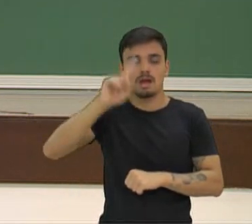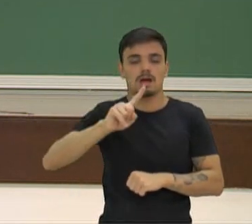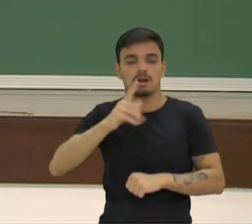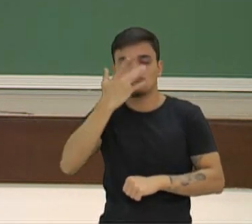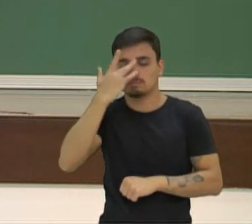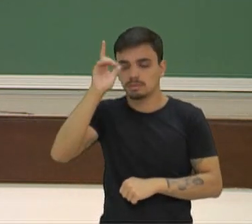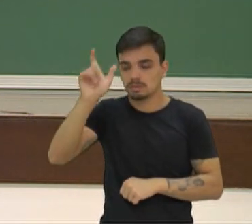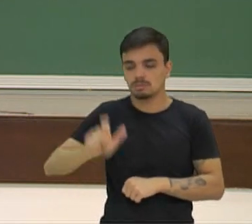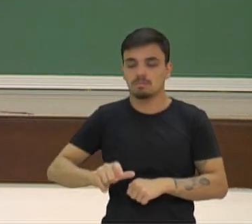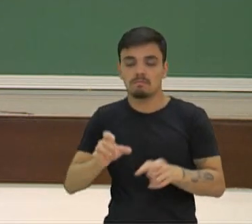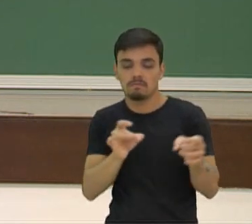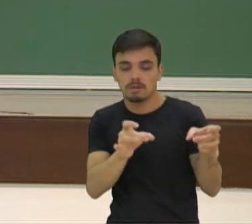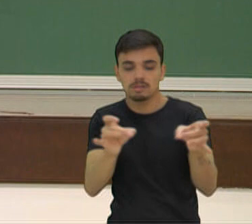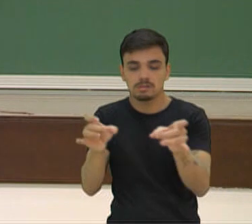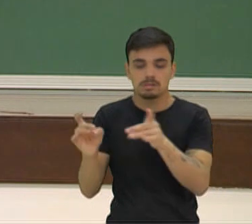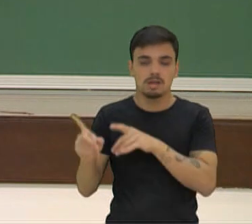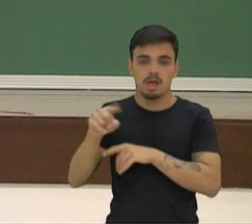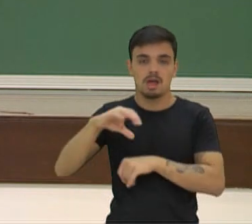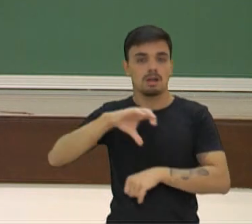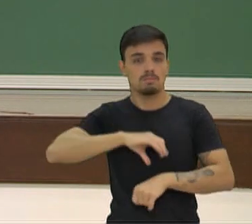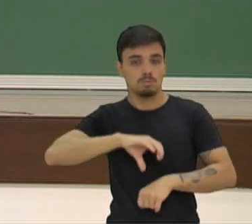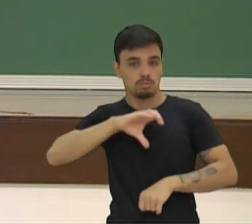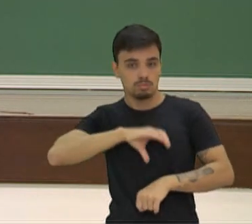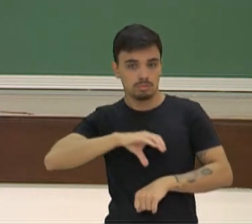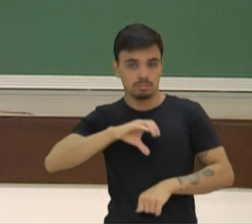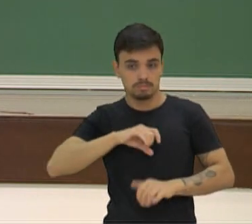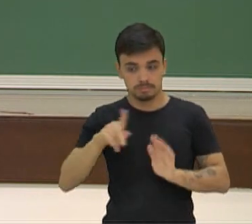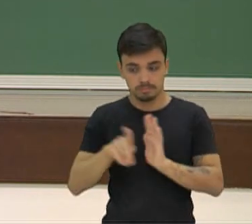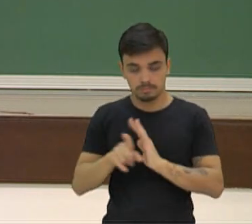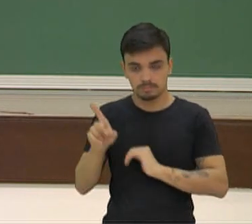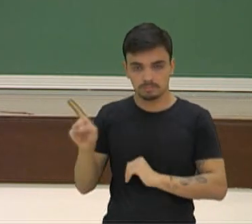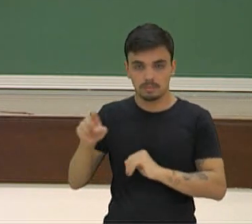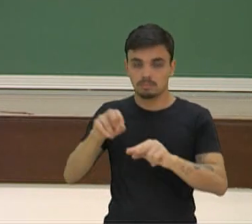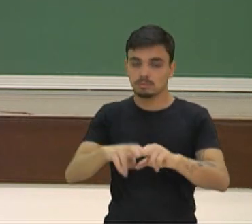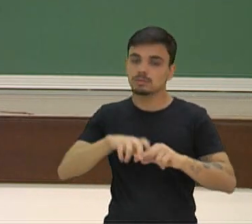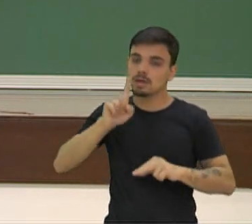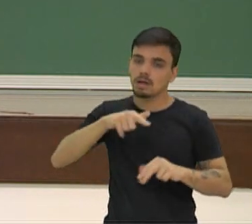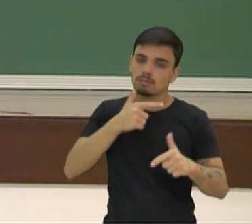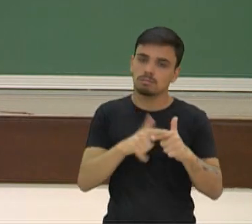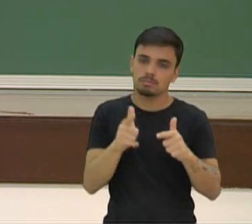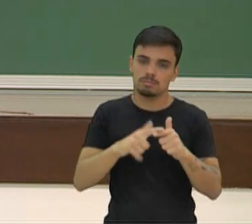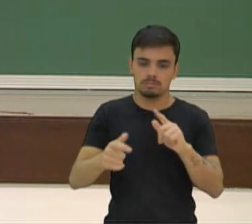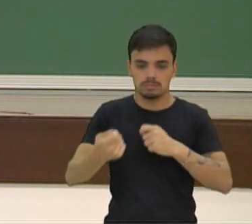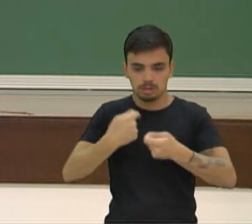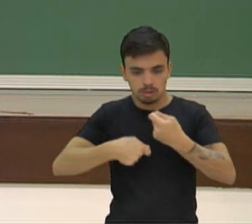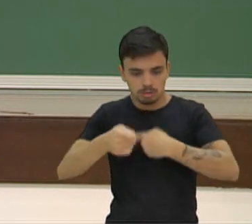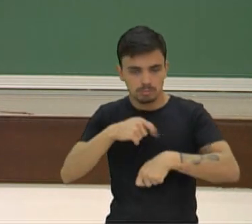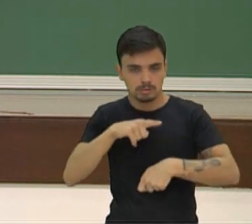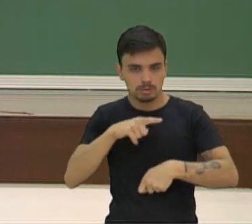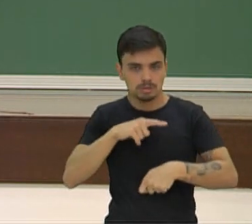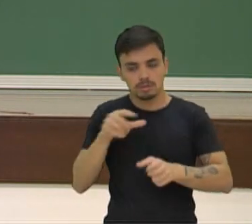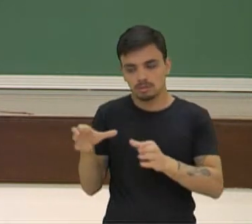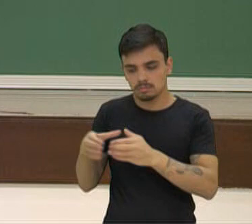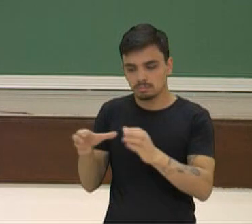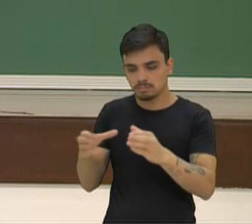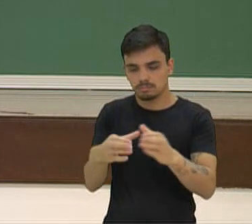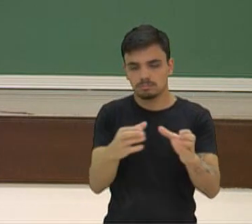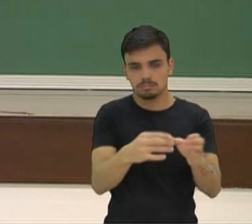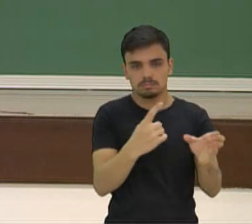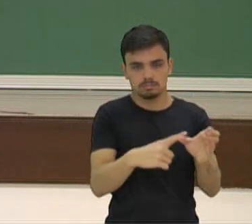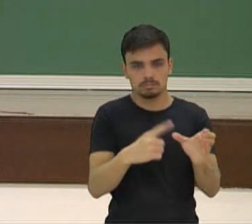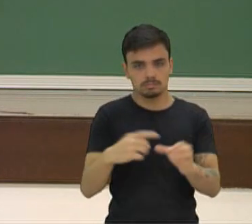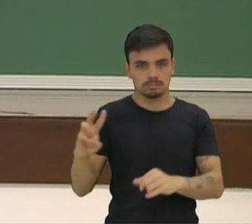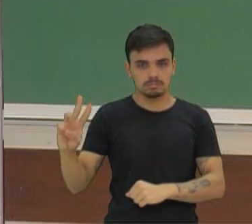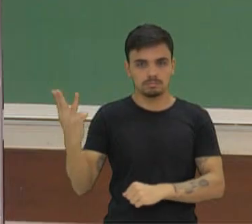de origem portuguesa, os comerciantes portugueses que vendiam. Então, esse era um problema econômico que a província vivia. Além